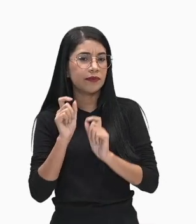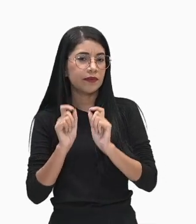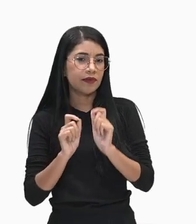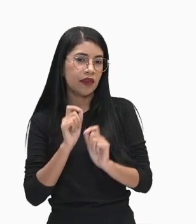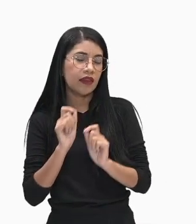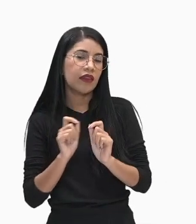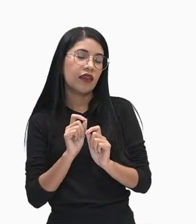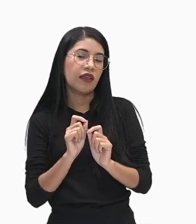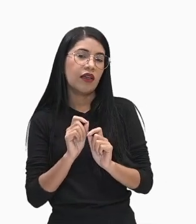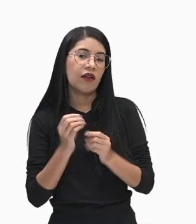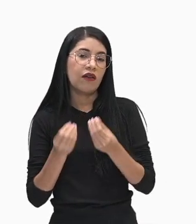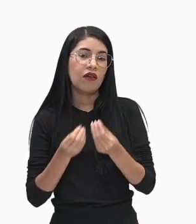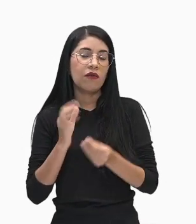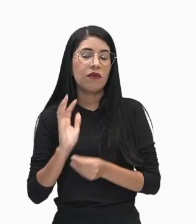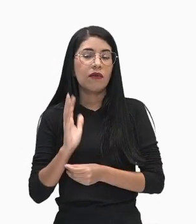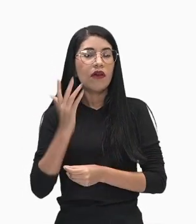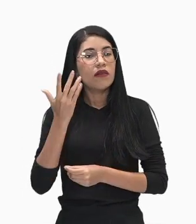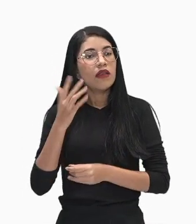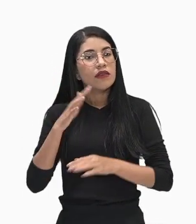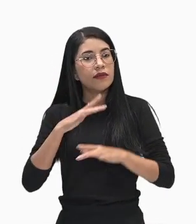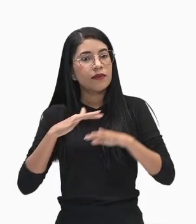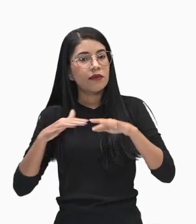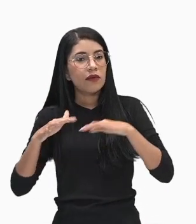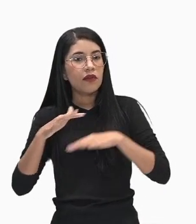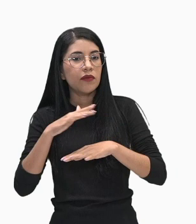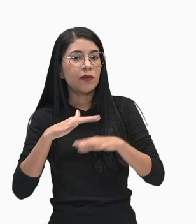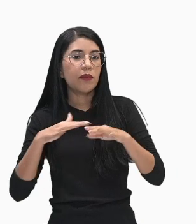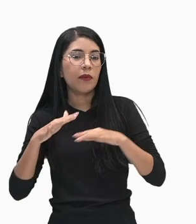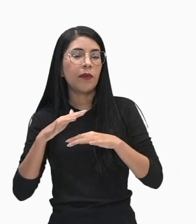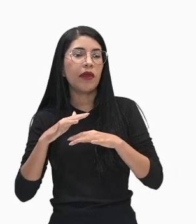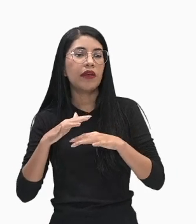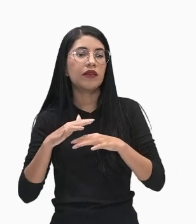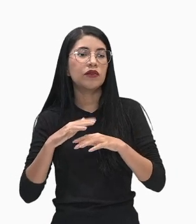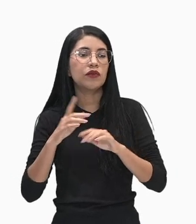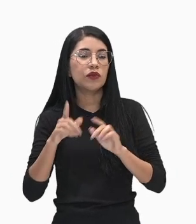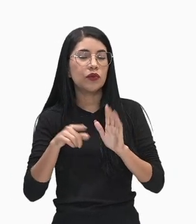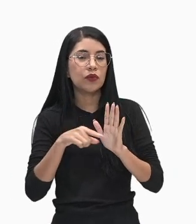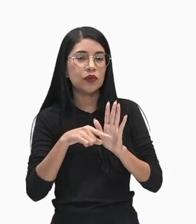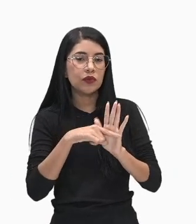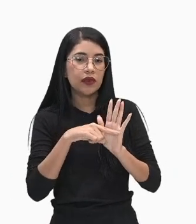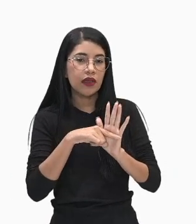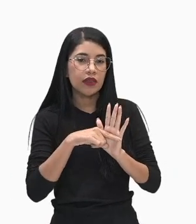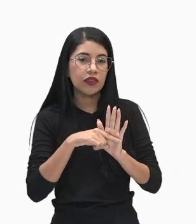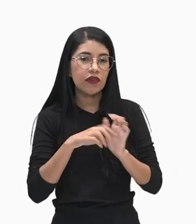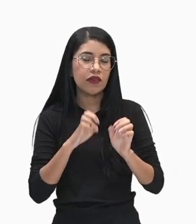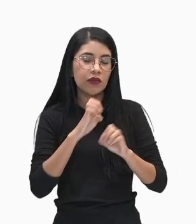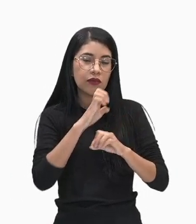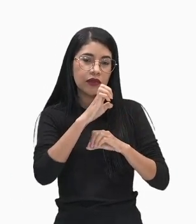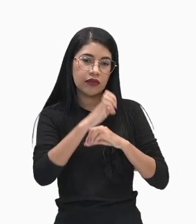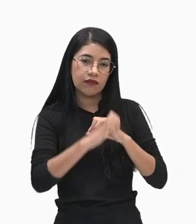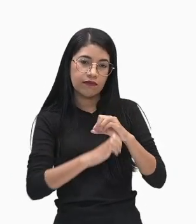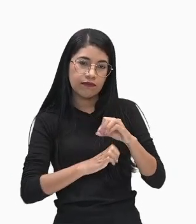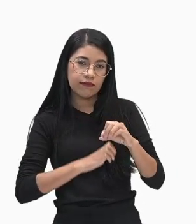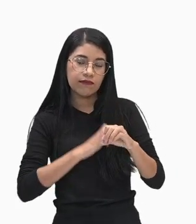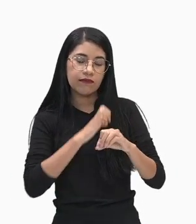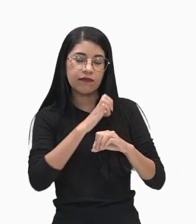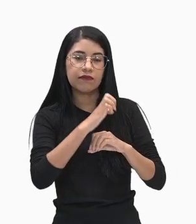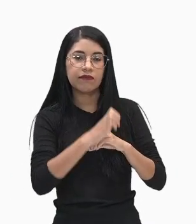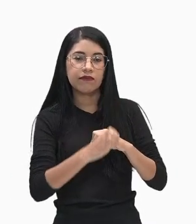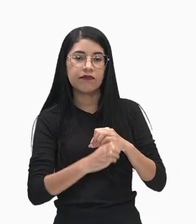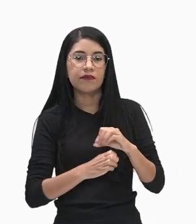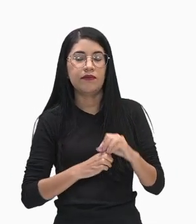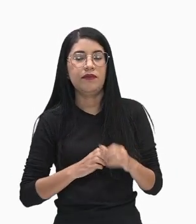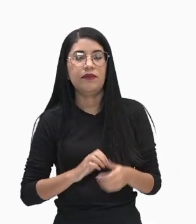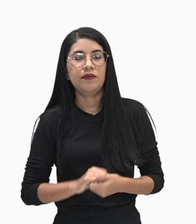corrente causada pela movimentação de quem? Das cargas negativas, né, dos elétrons, em um